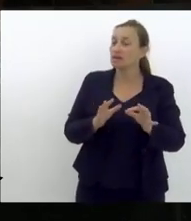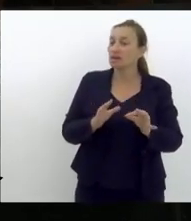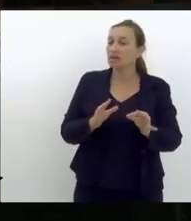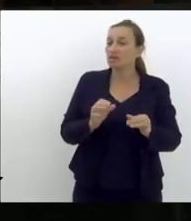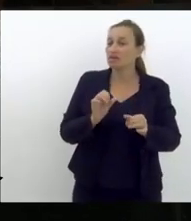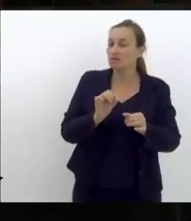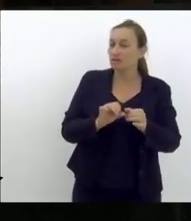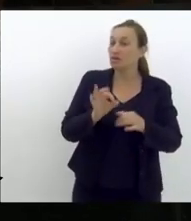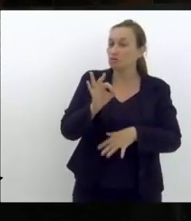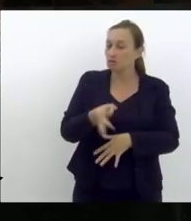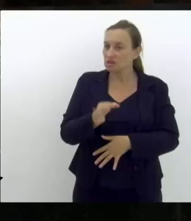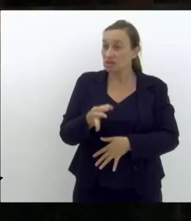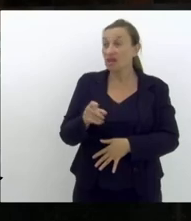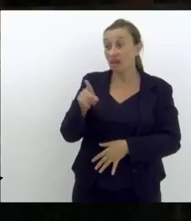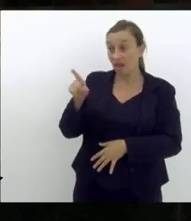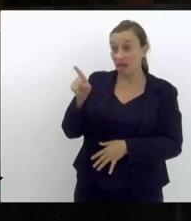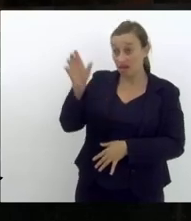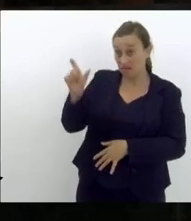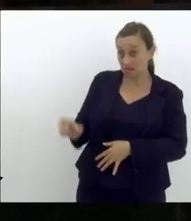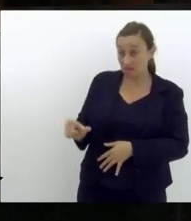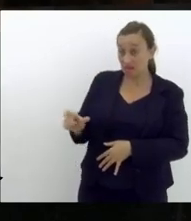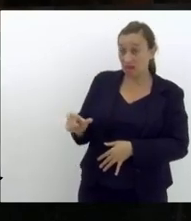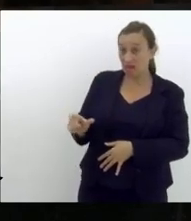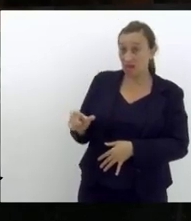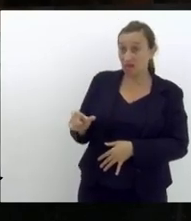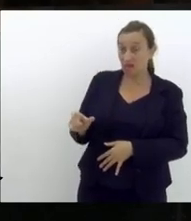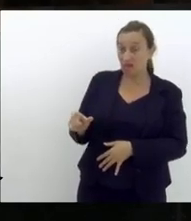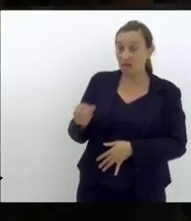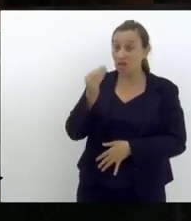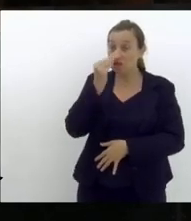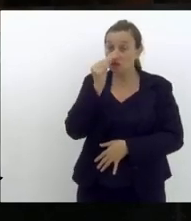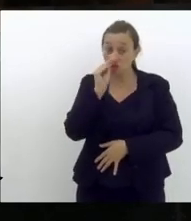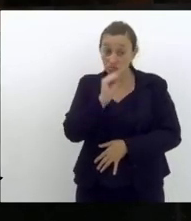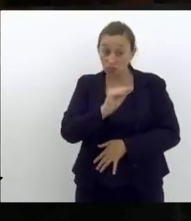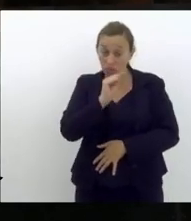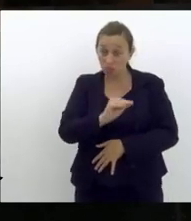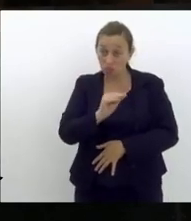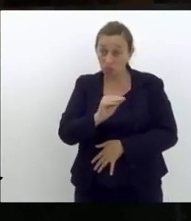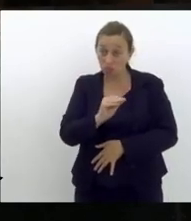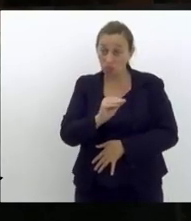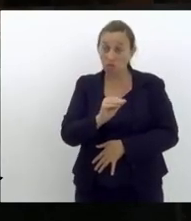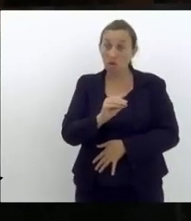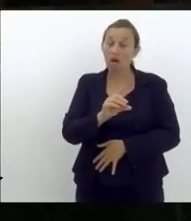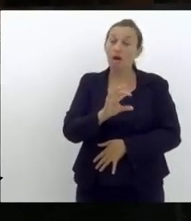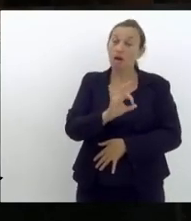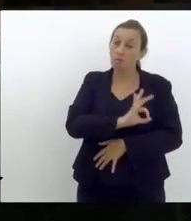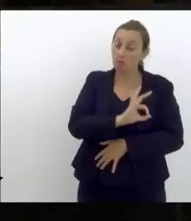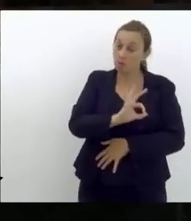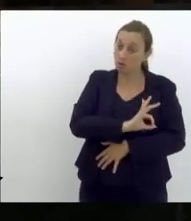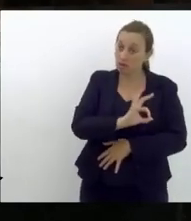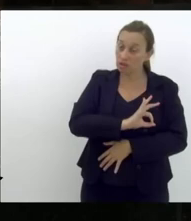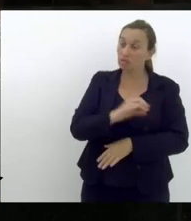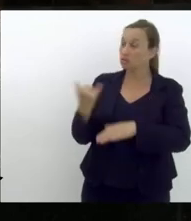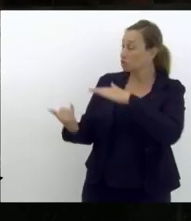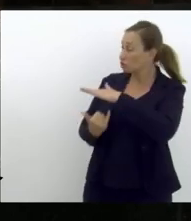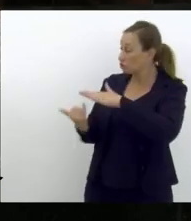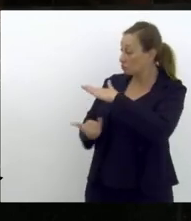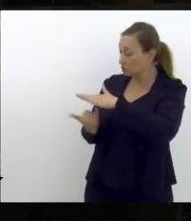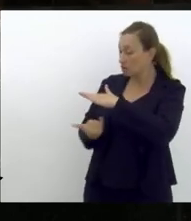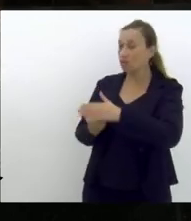porque ela de certa maneira ofendeu aqueles policiais e sua instituição